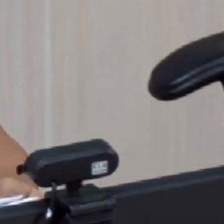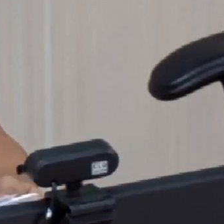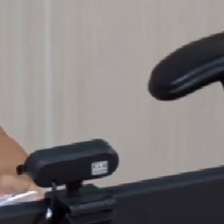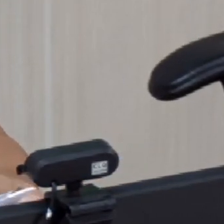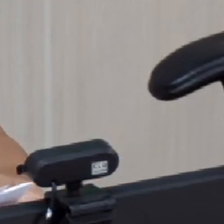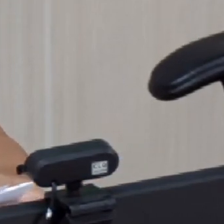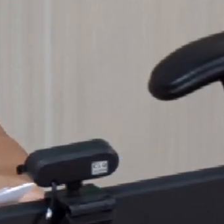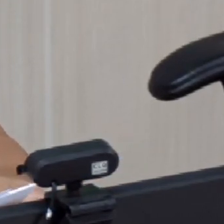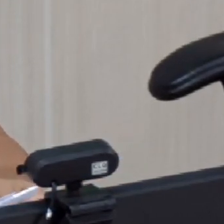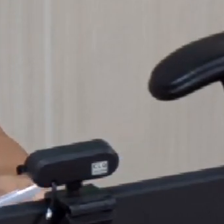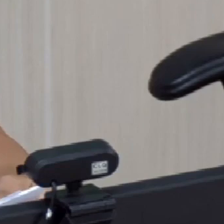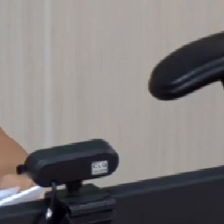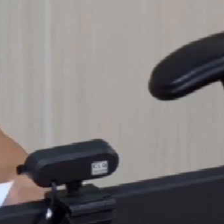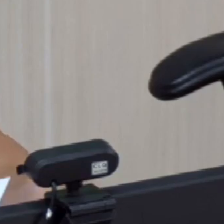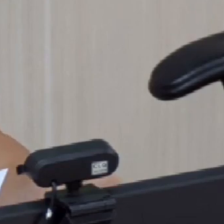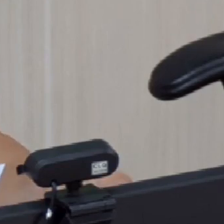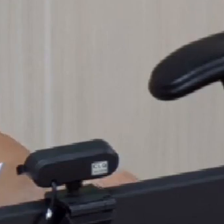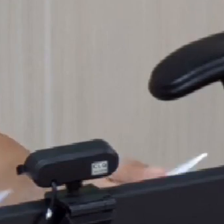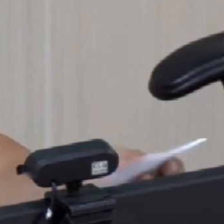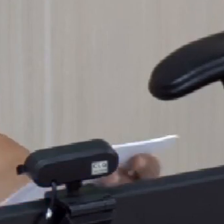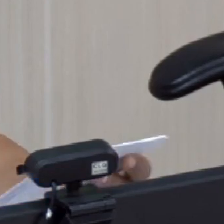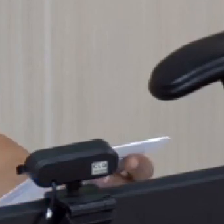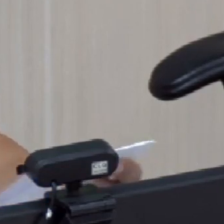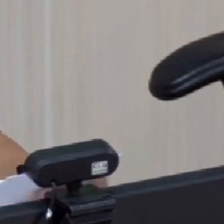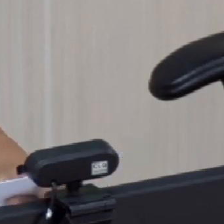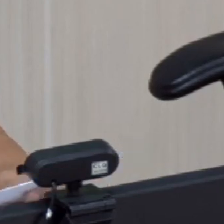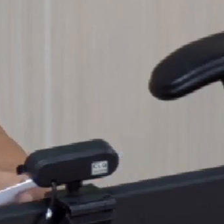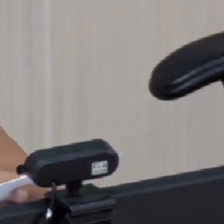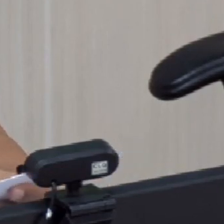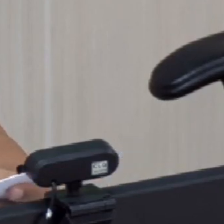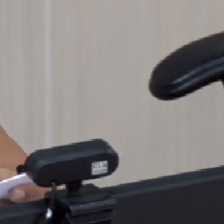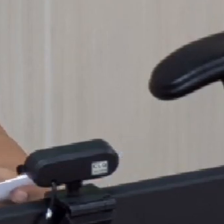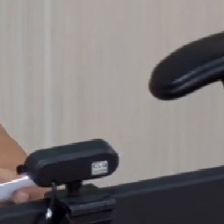Lidiane de Souza Monteiro, diretora de Planejamento da SLU.